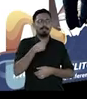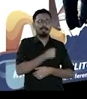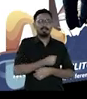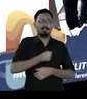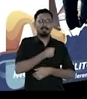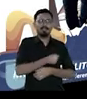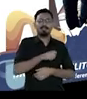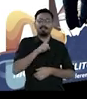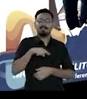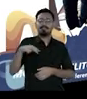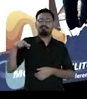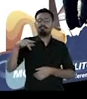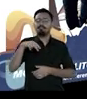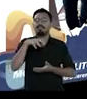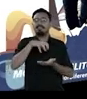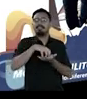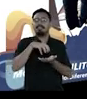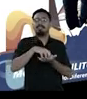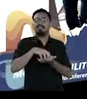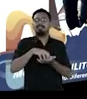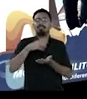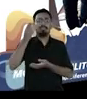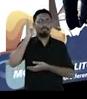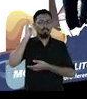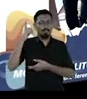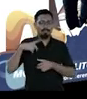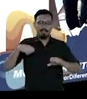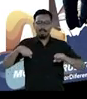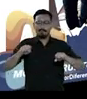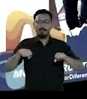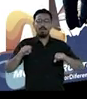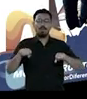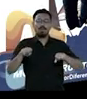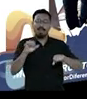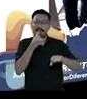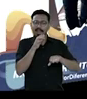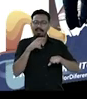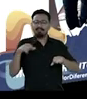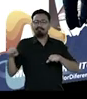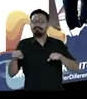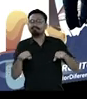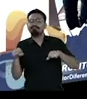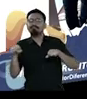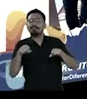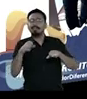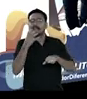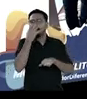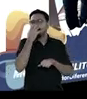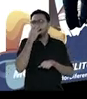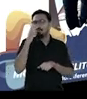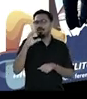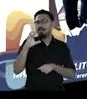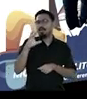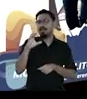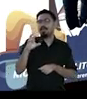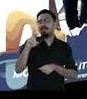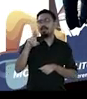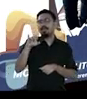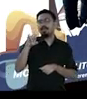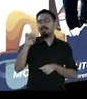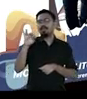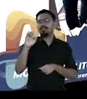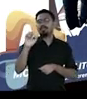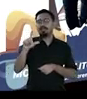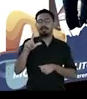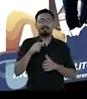que andava pelo centro da cidade de Taubaté com a sua motinha elétrica, por onde passava com a sua cachorrinha Cristal. Dá até um